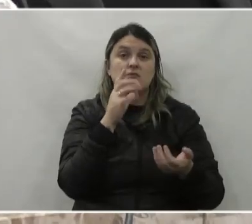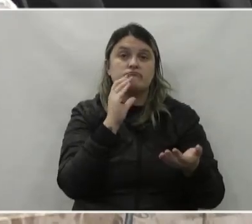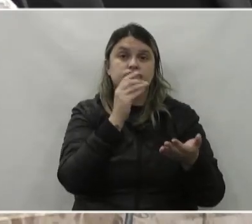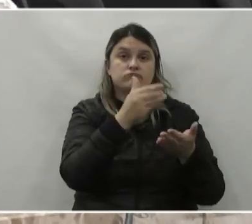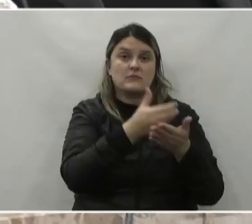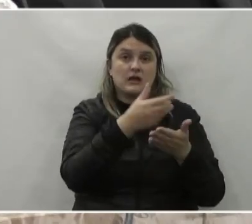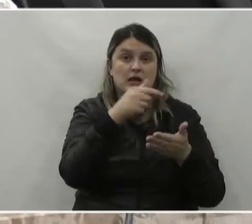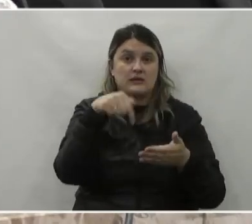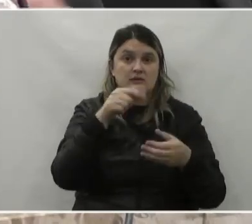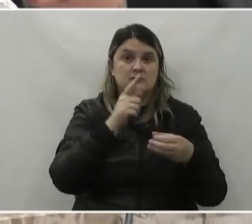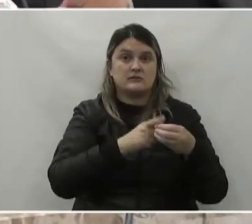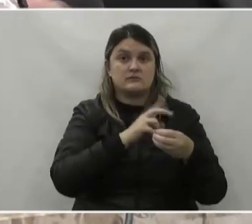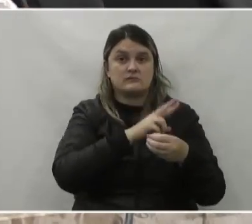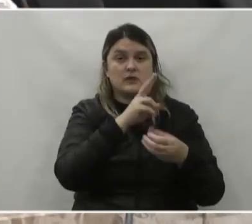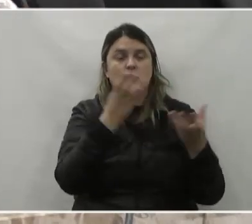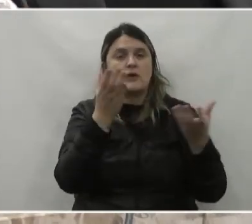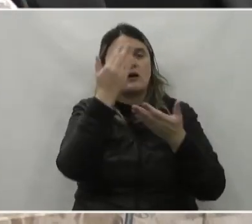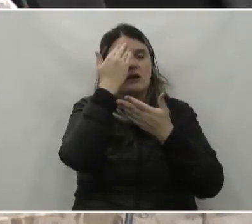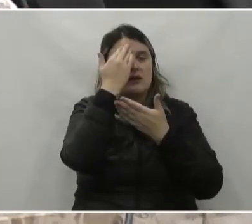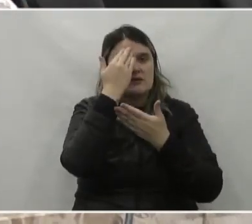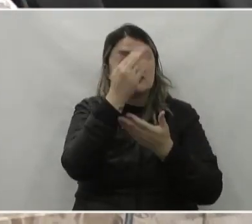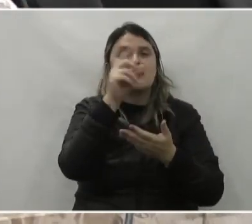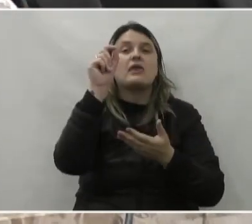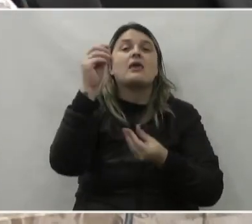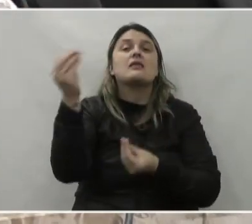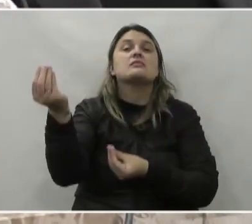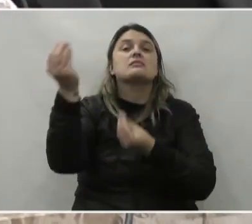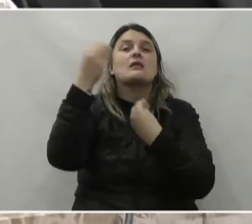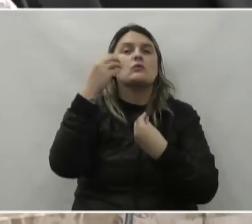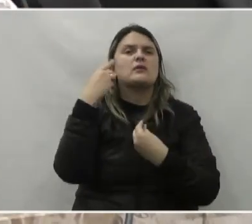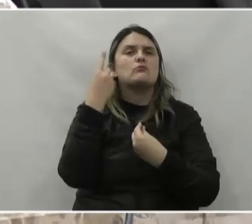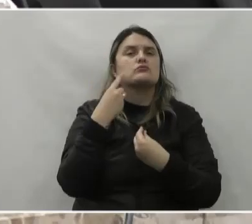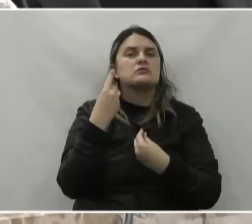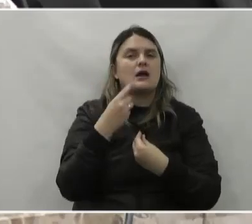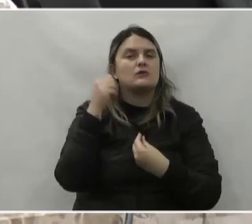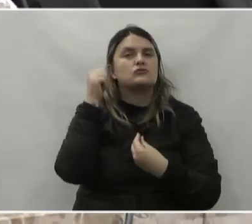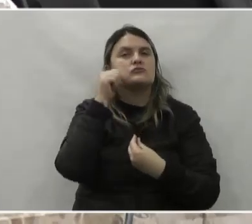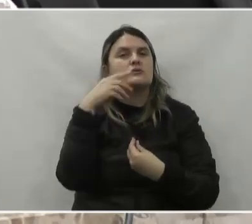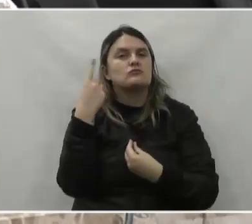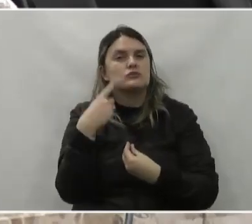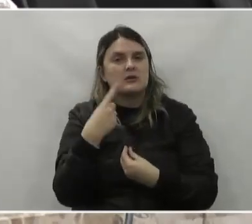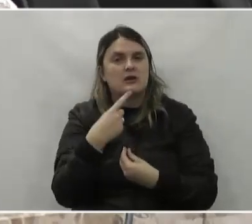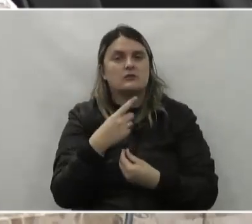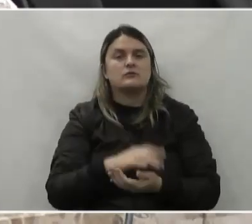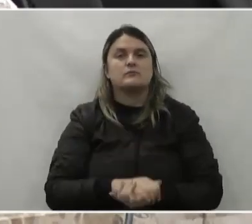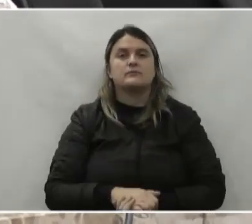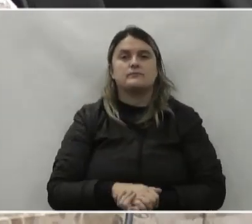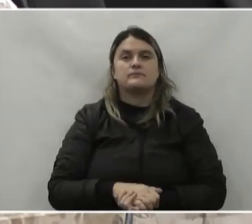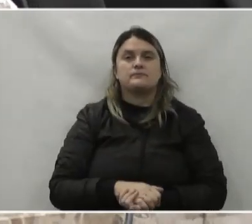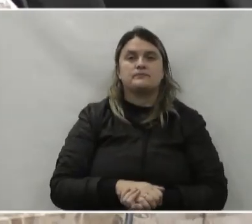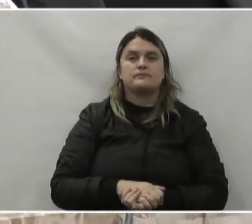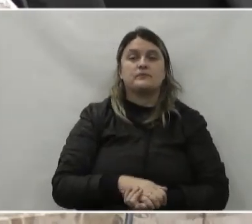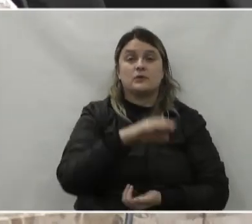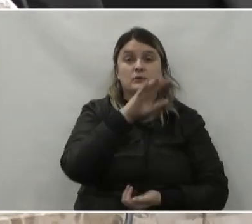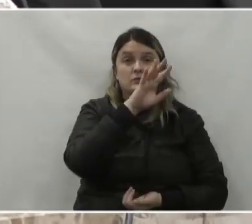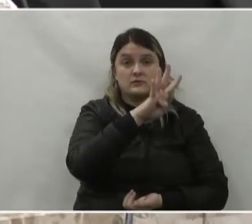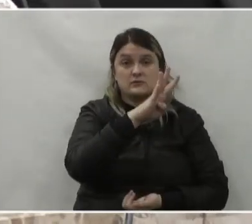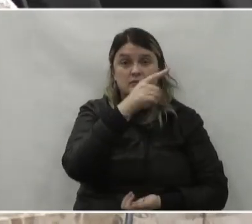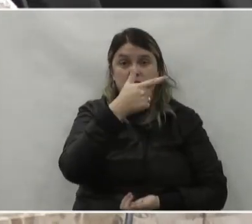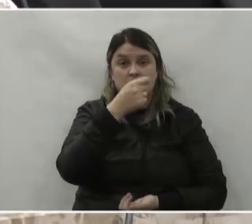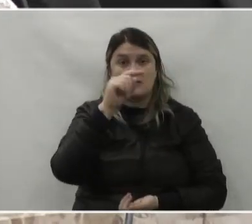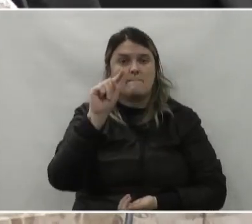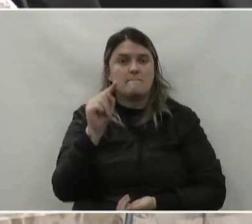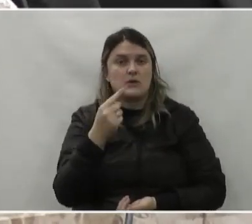Quero dizer aqui quem são os deputados e deputadas e também os valores. R$420